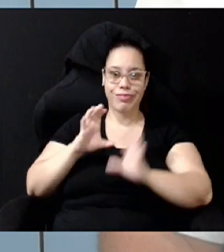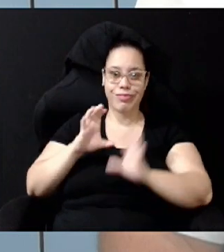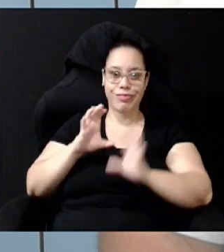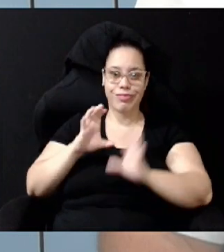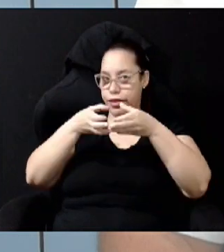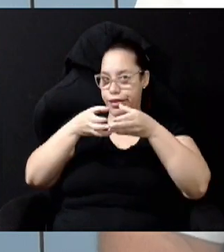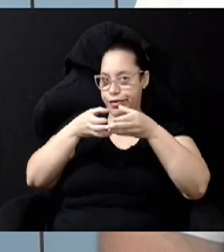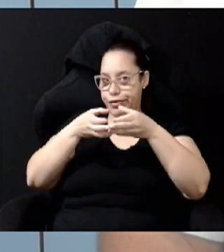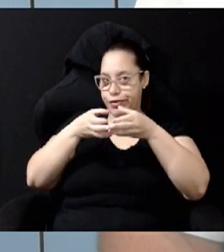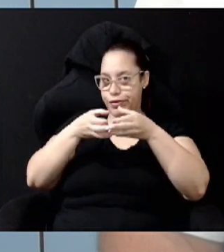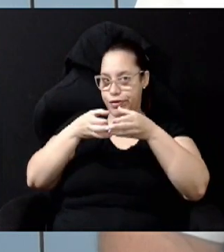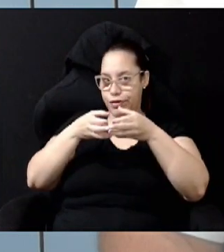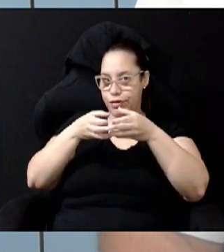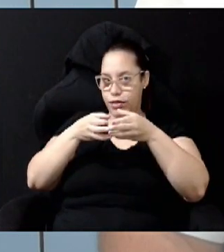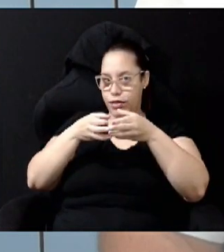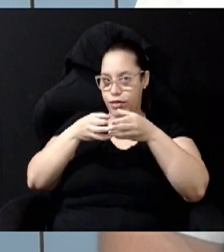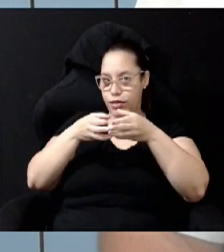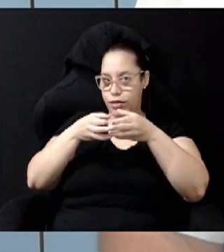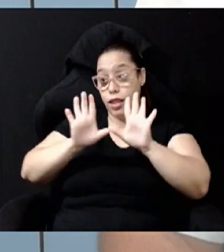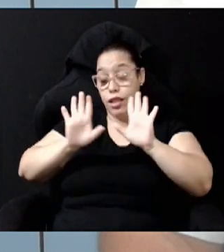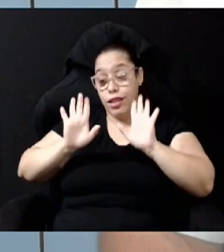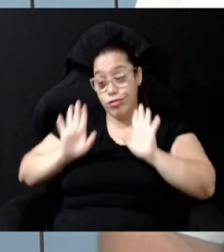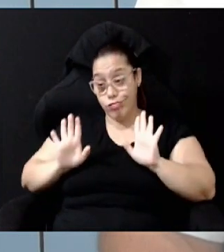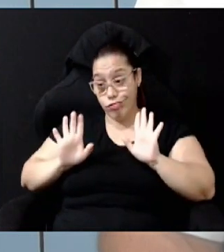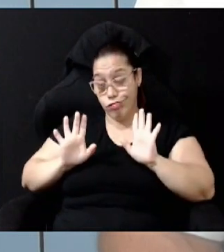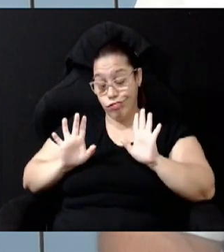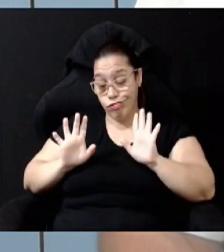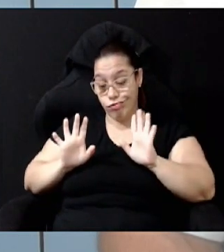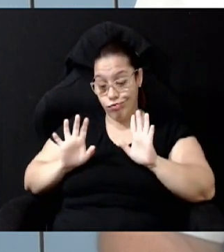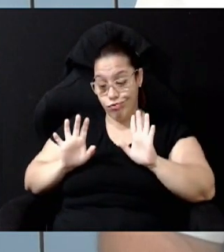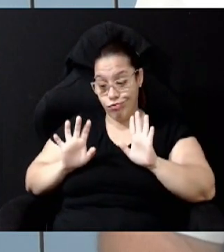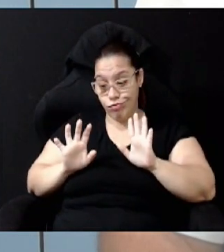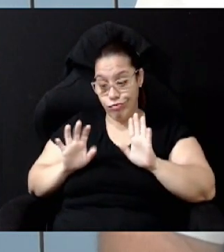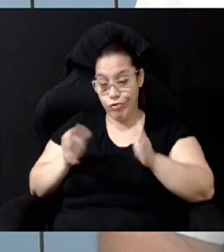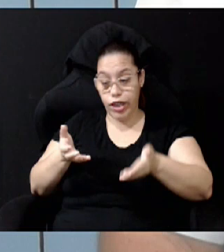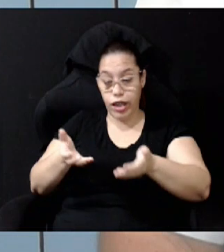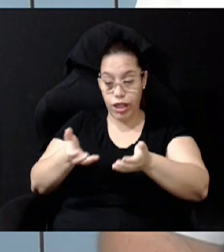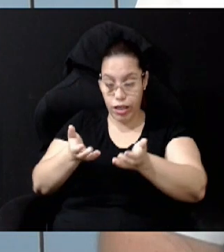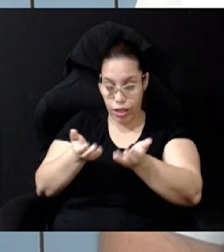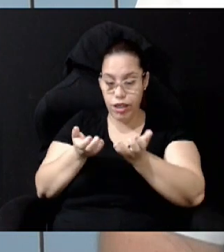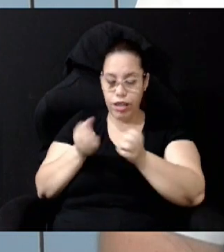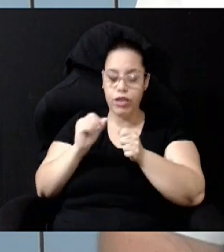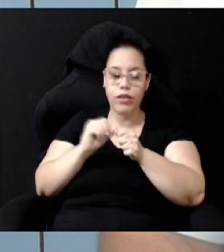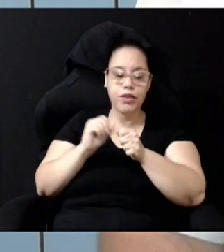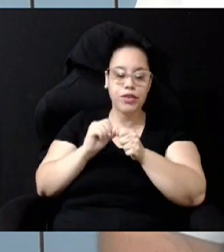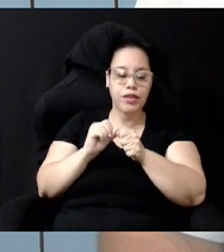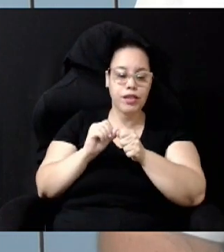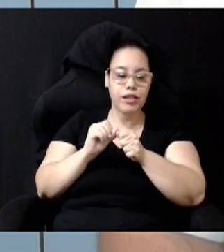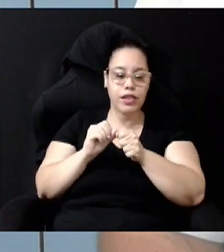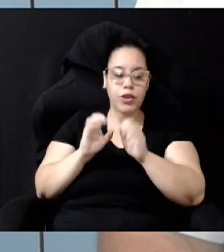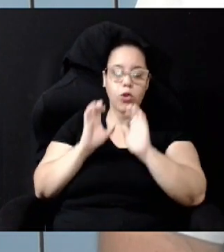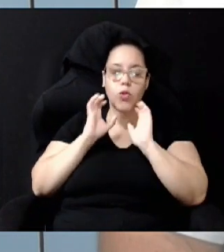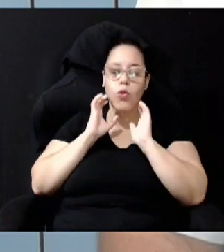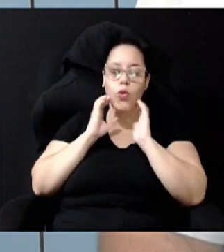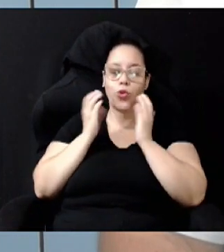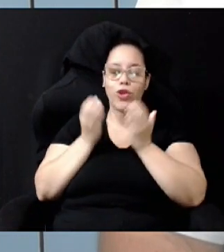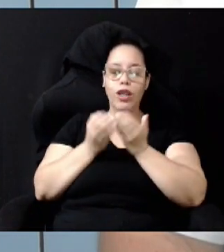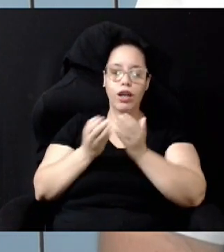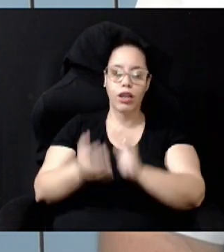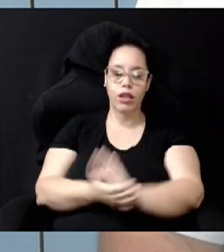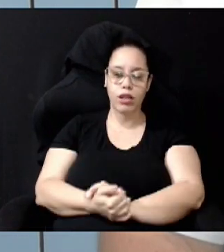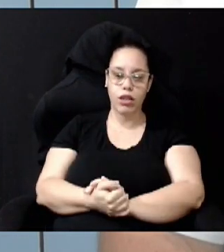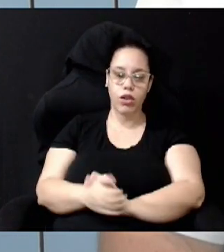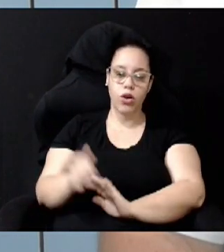do salto. Ela queria para fazer uma conferência